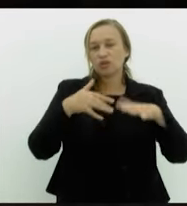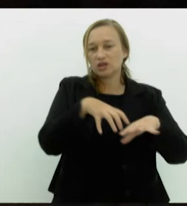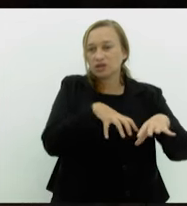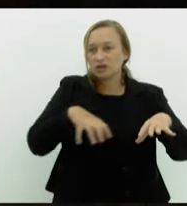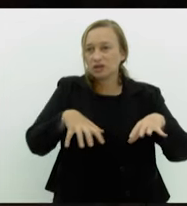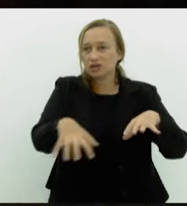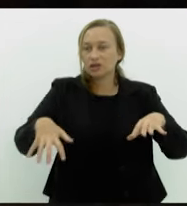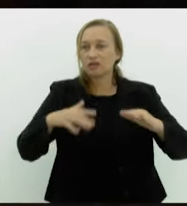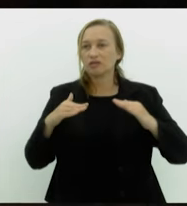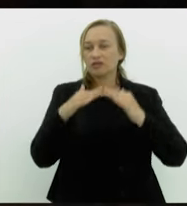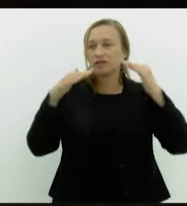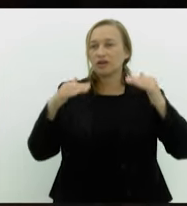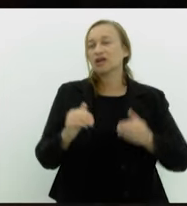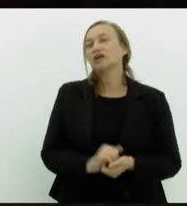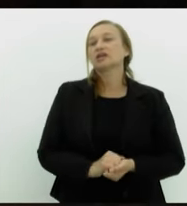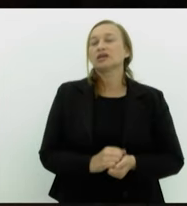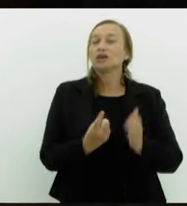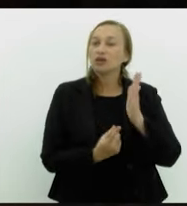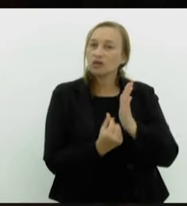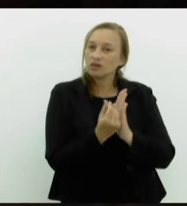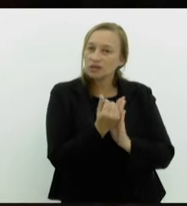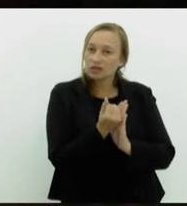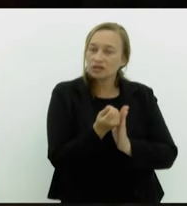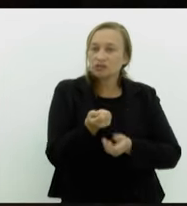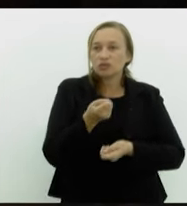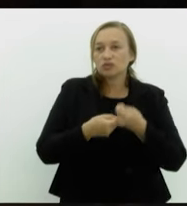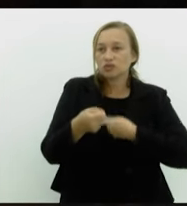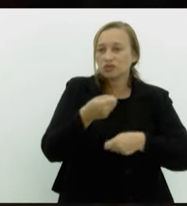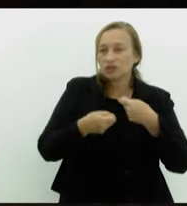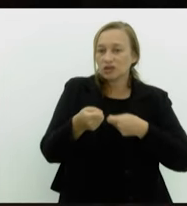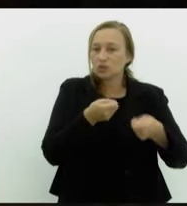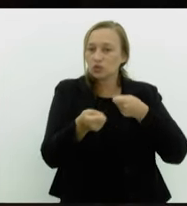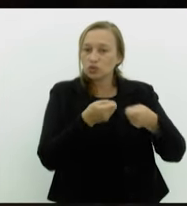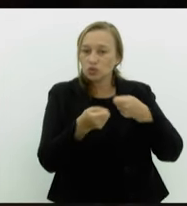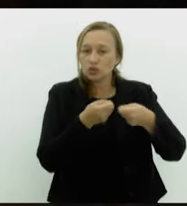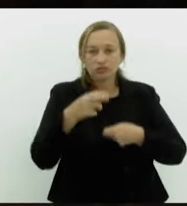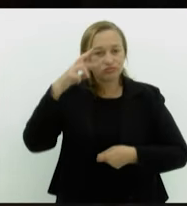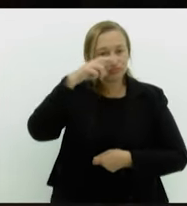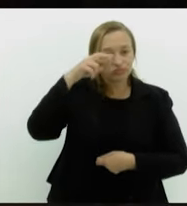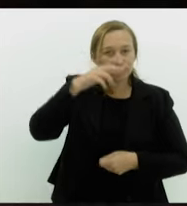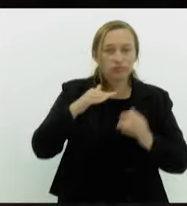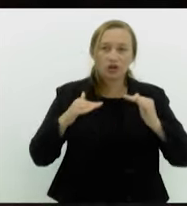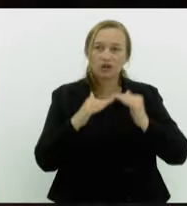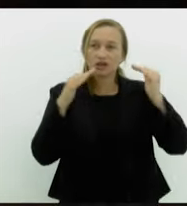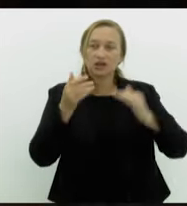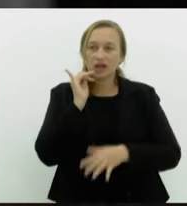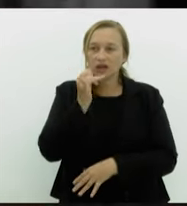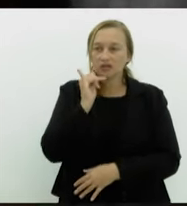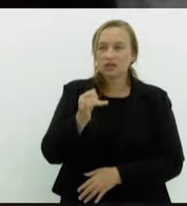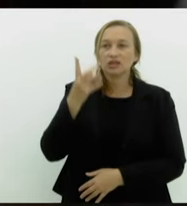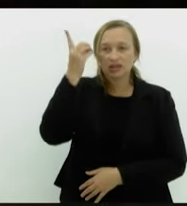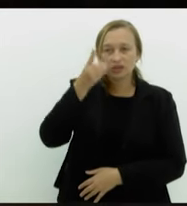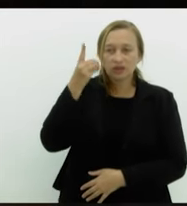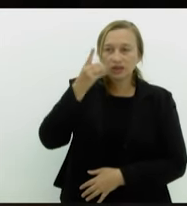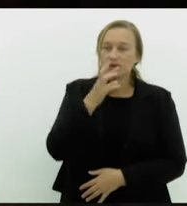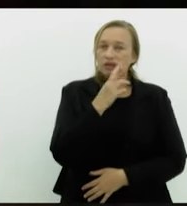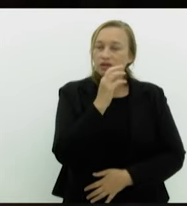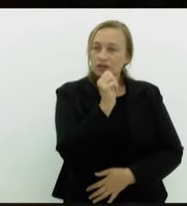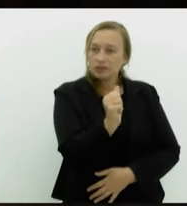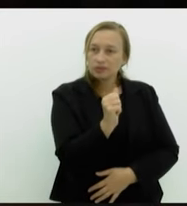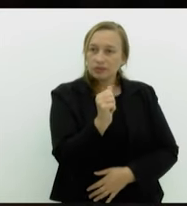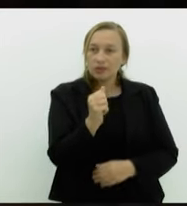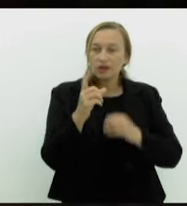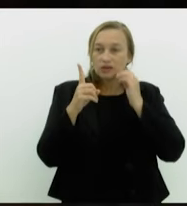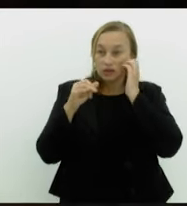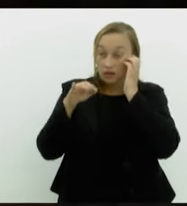Regional, favorável. E de Orçamento, Finanças, Fiscalização Financeira e Controle, favorável. Relatores, deputado Rodrigo Amorim,